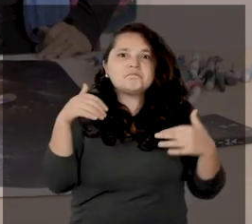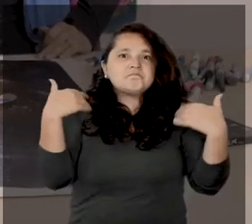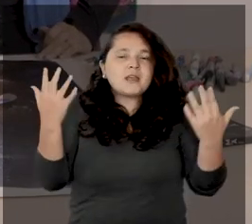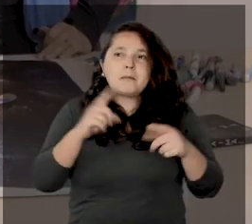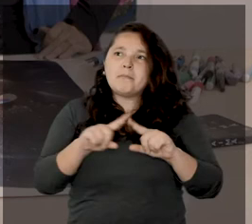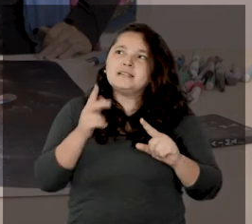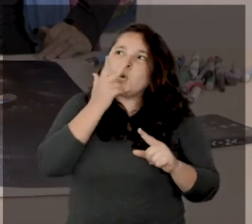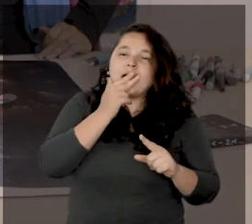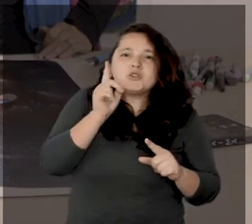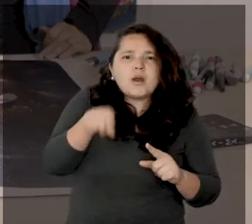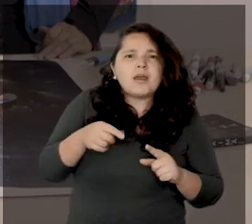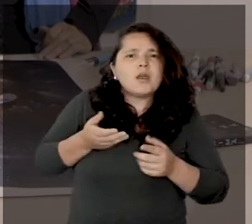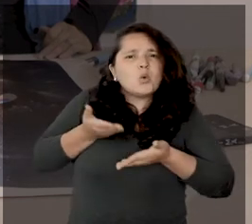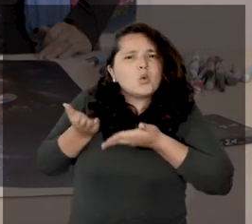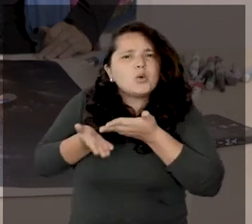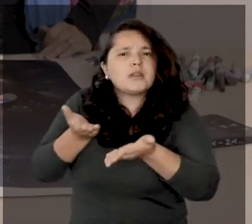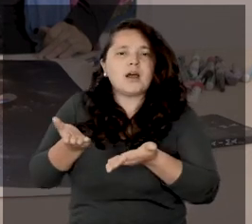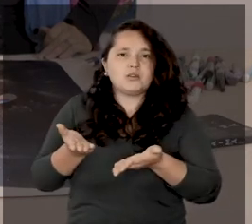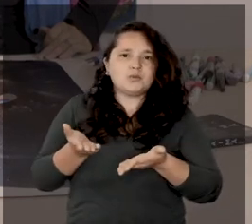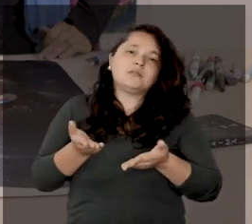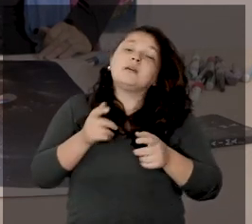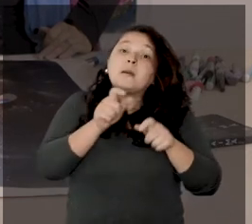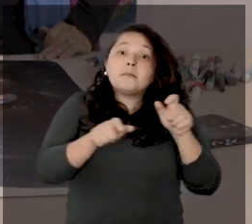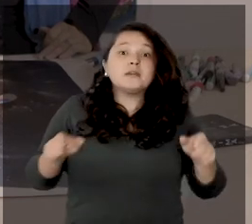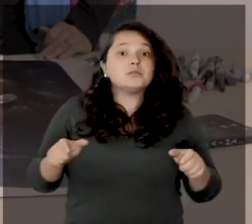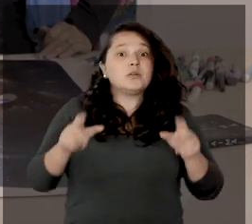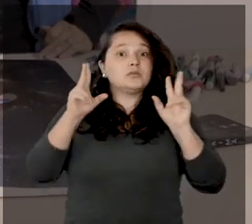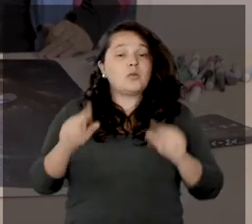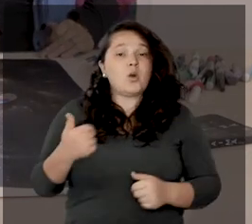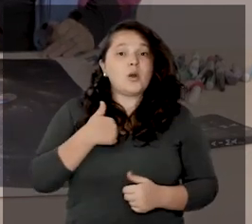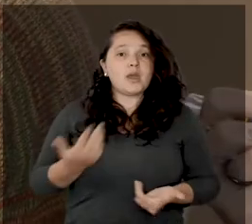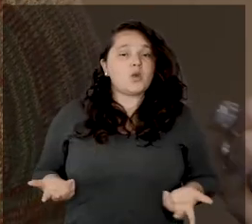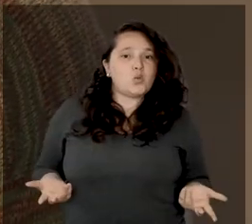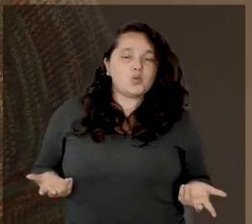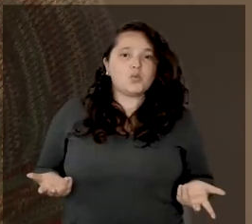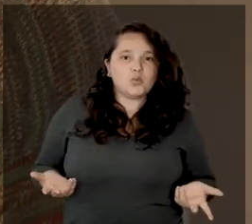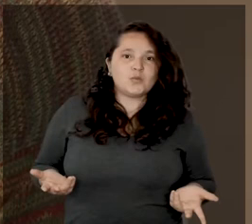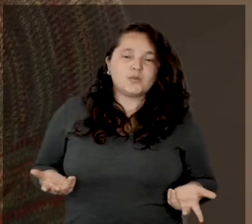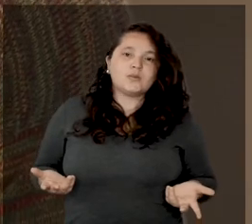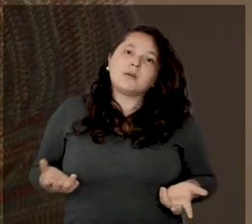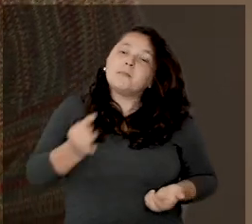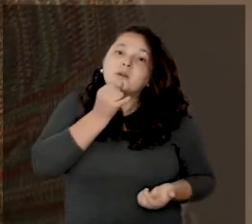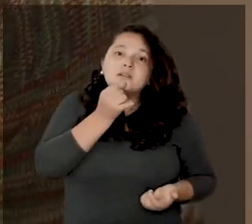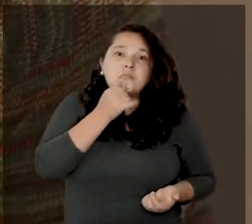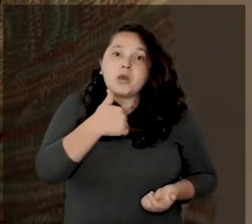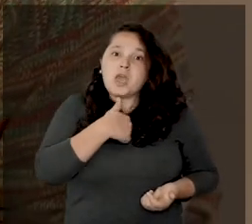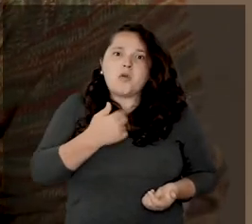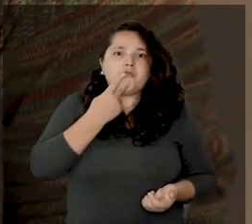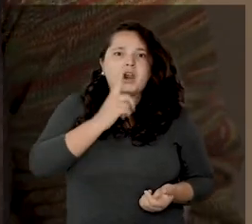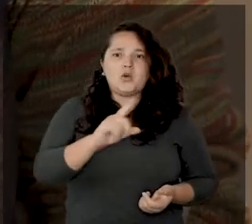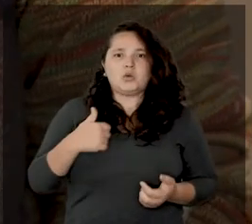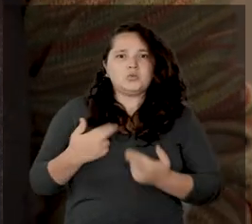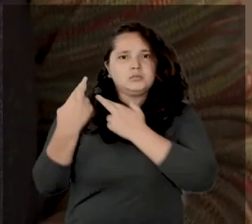de agentes como eu mesmo, assim, eu não posso, né, me furtar de não citar o meu próprio. Eu sou a pessoa